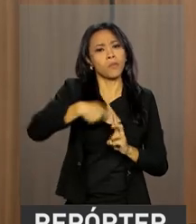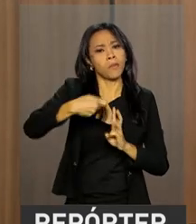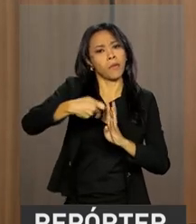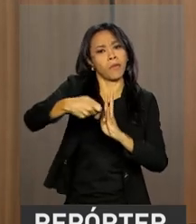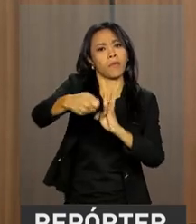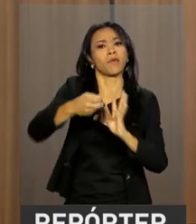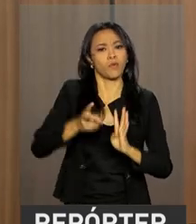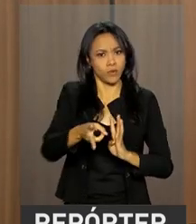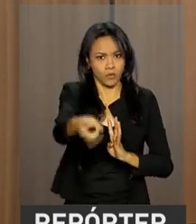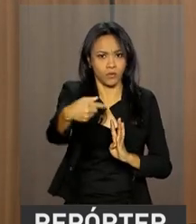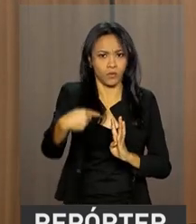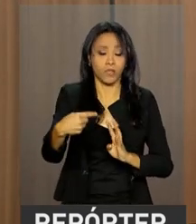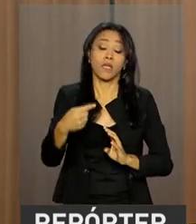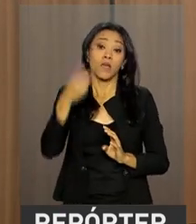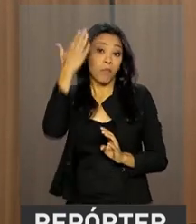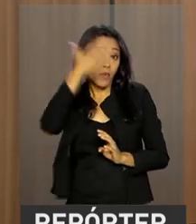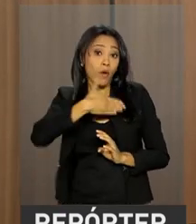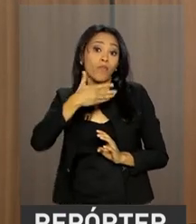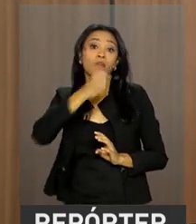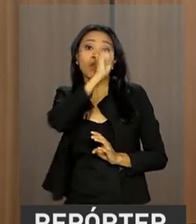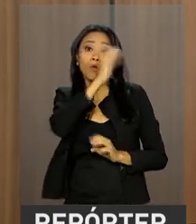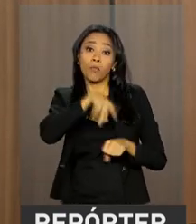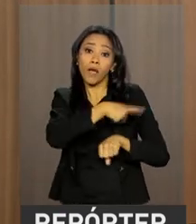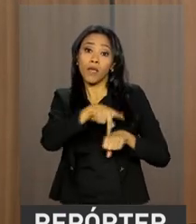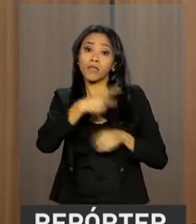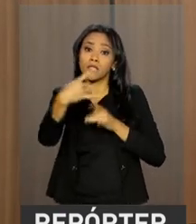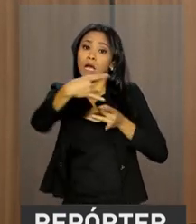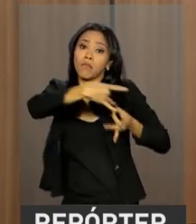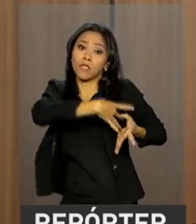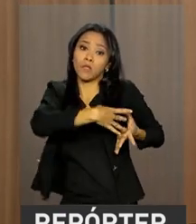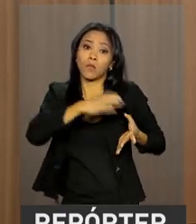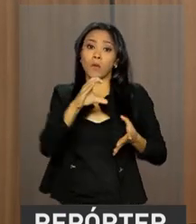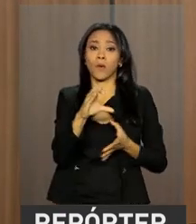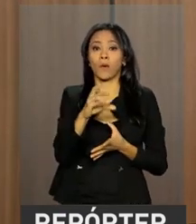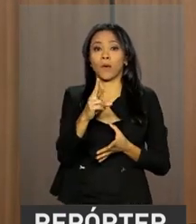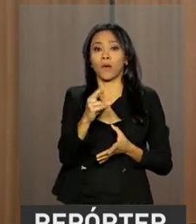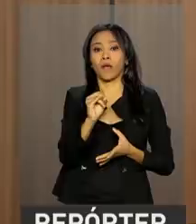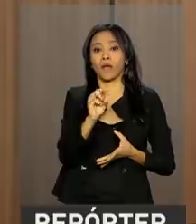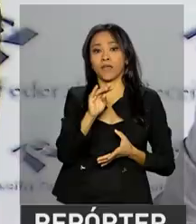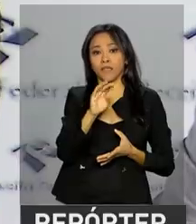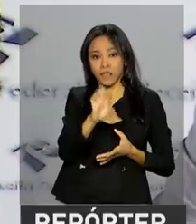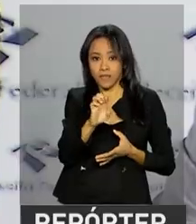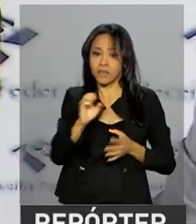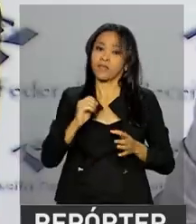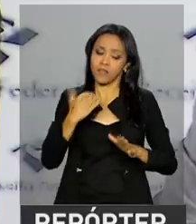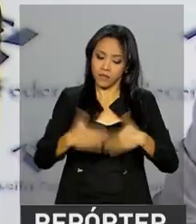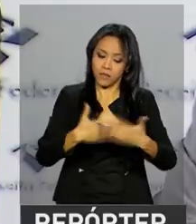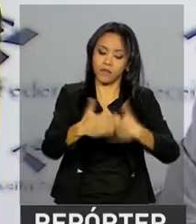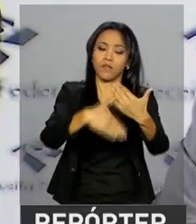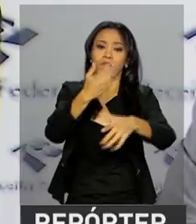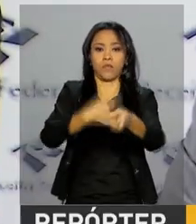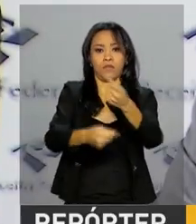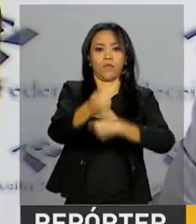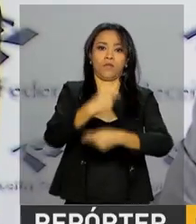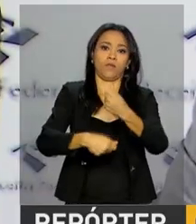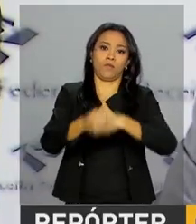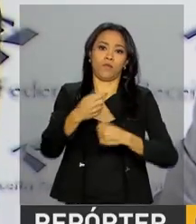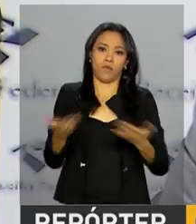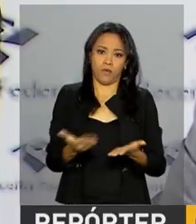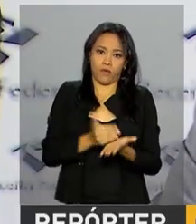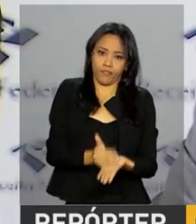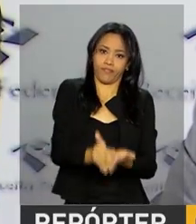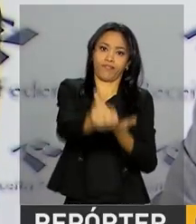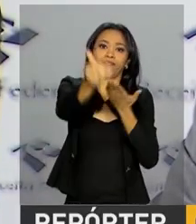meses, sinalizando que o país deixou para trás a crise e consolida o crescimento econômico. Sempre que as importações, né, um